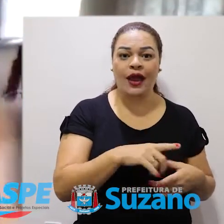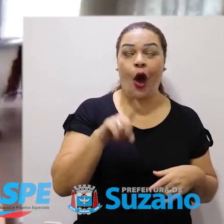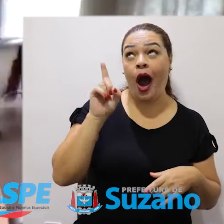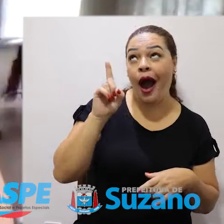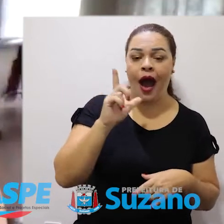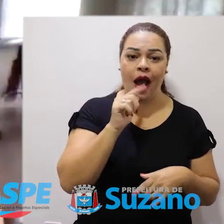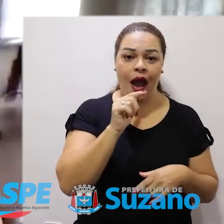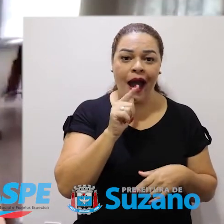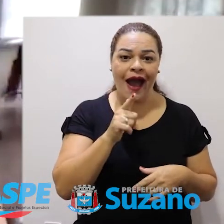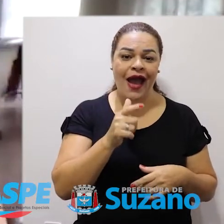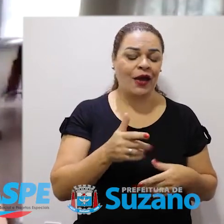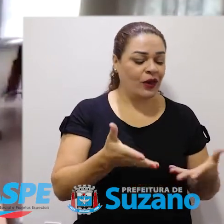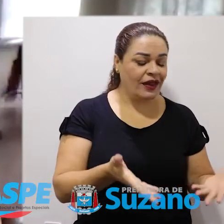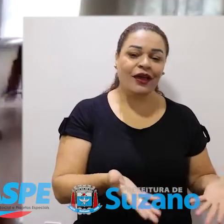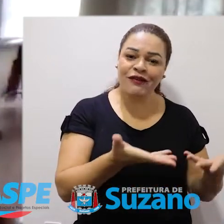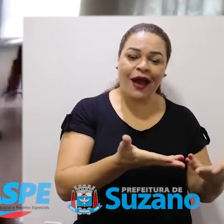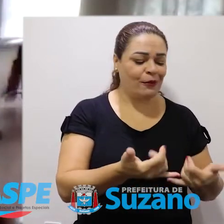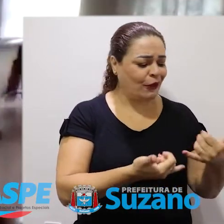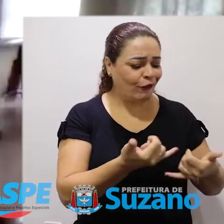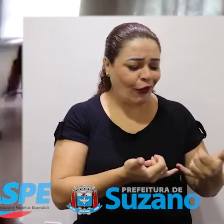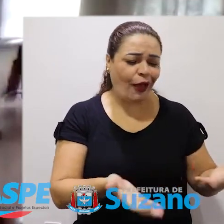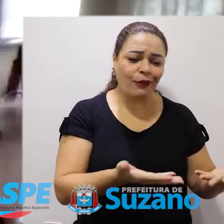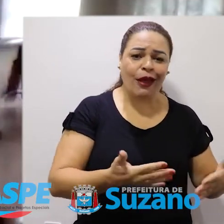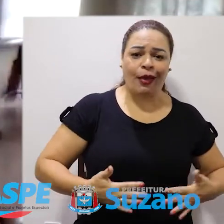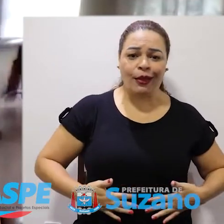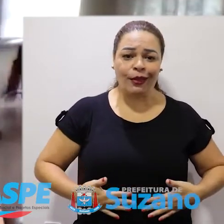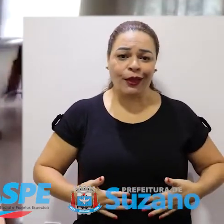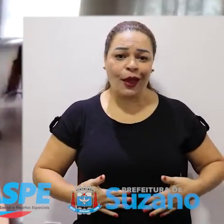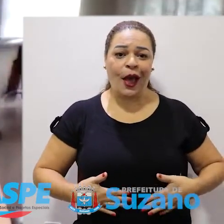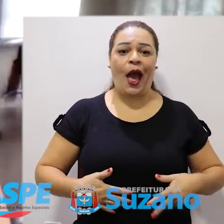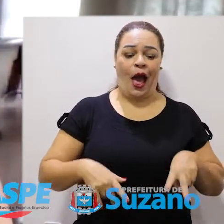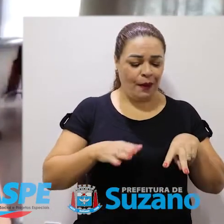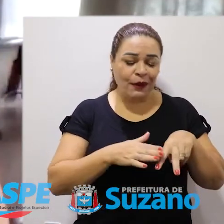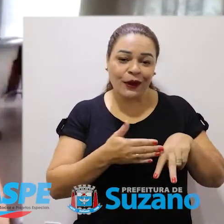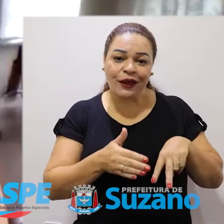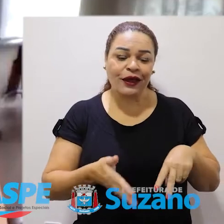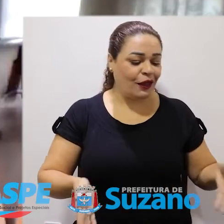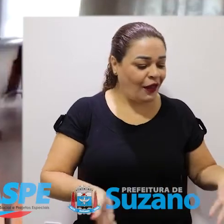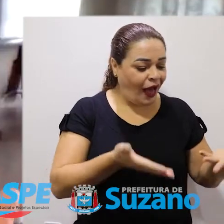olha a água, a mamãe vai jogar água na perninha, a mamãe vai jogar água na barriguinha. A gente vai fazendo jogos,